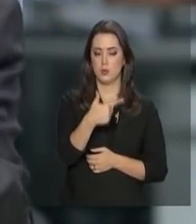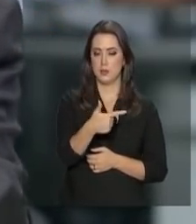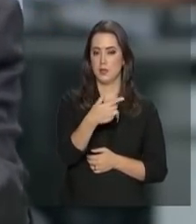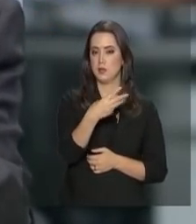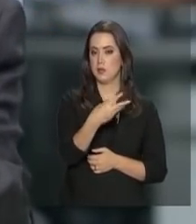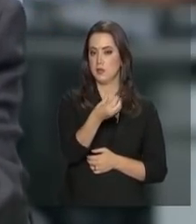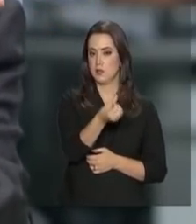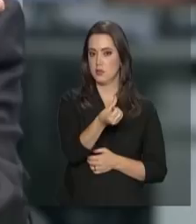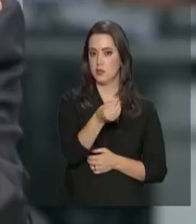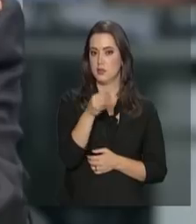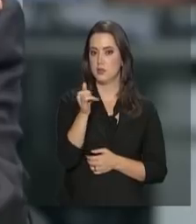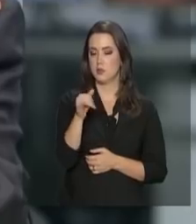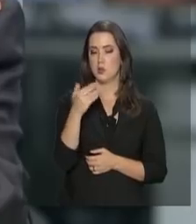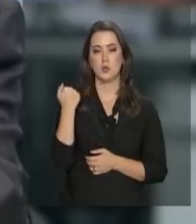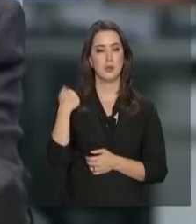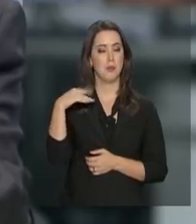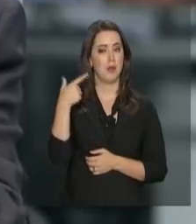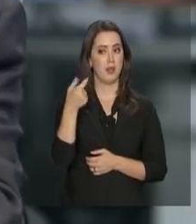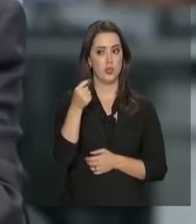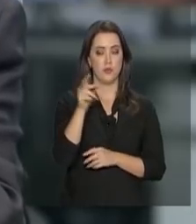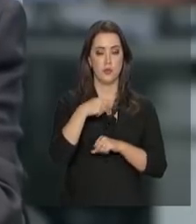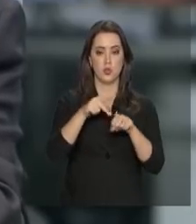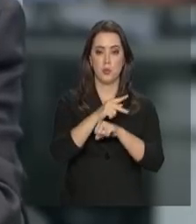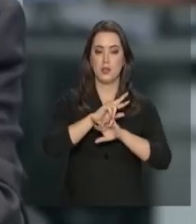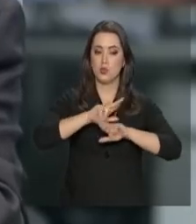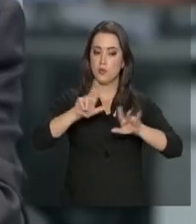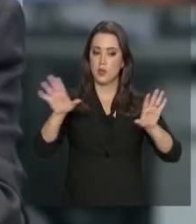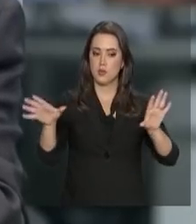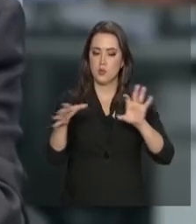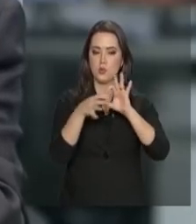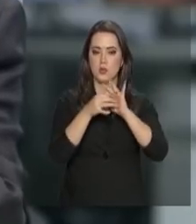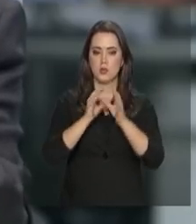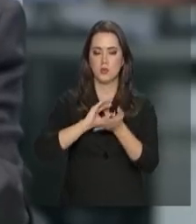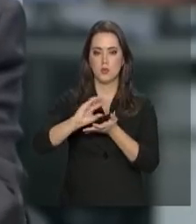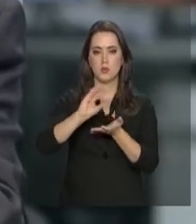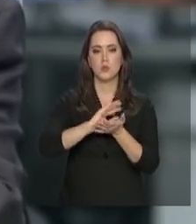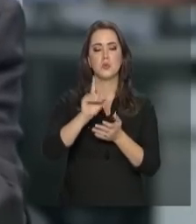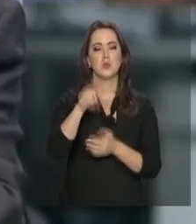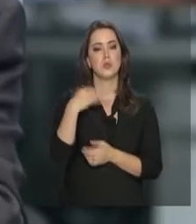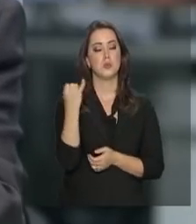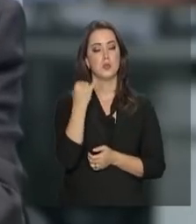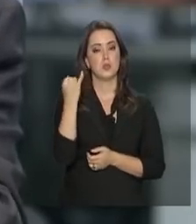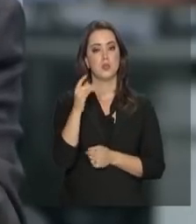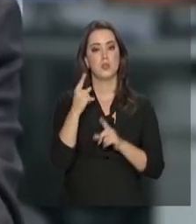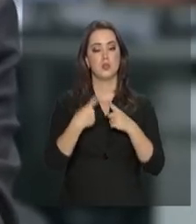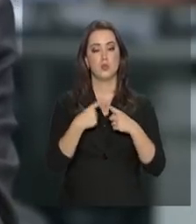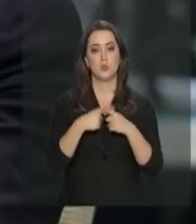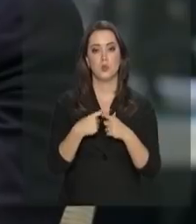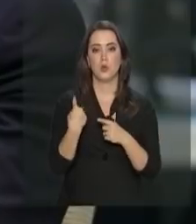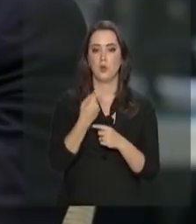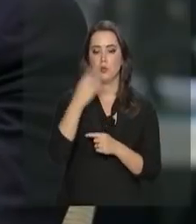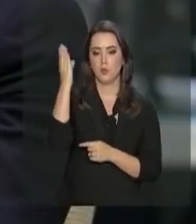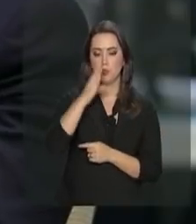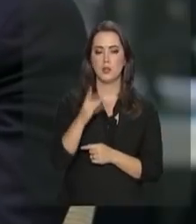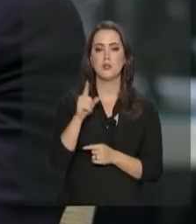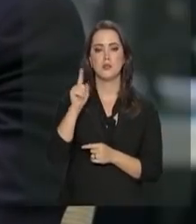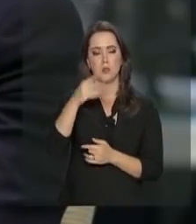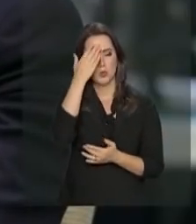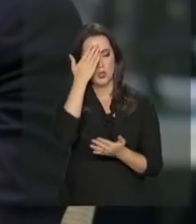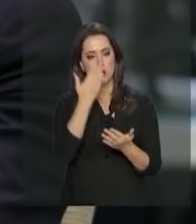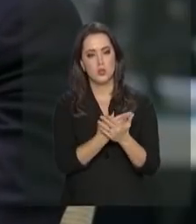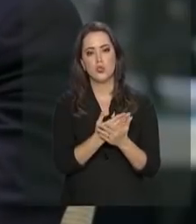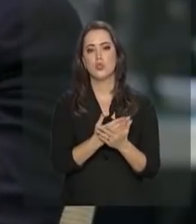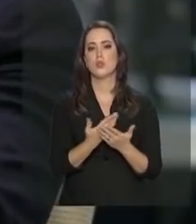20 países envolvidos nesse investimento credibilidade que o brasil gerou lá fora nós chamamos o